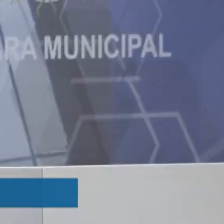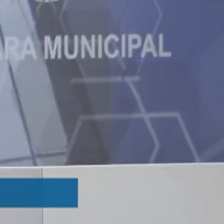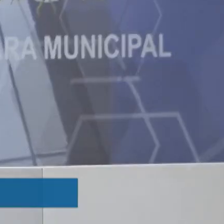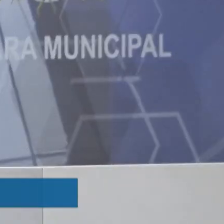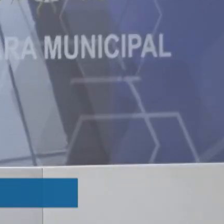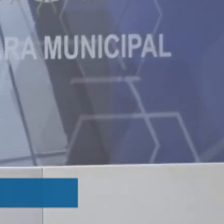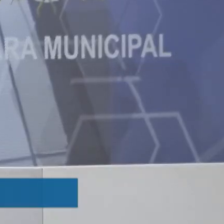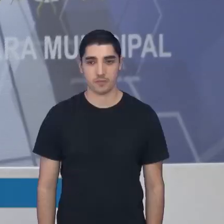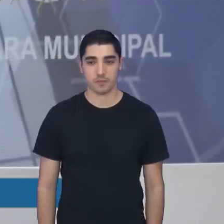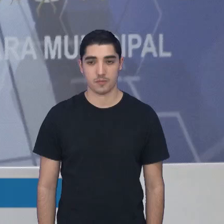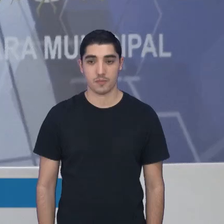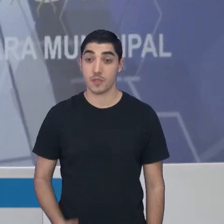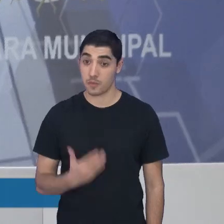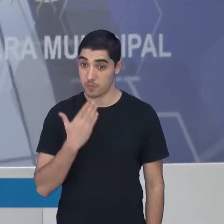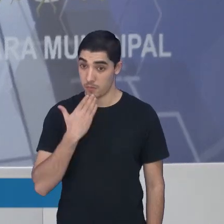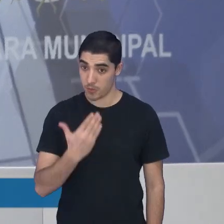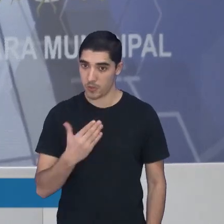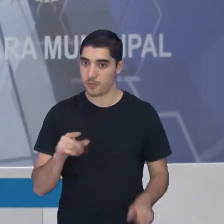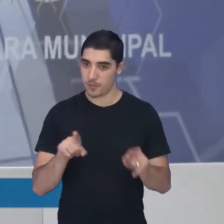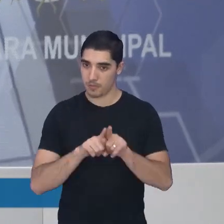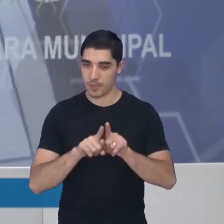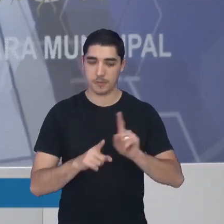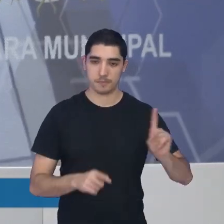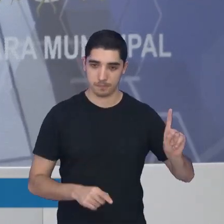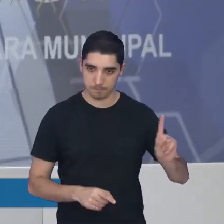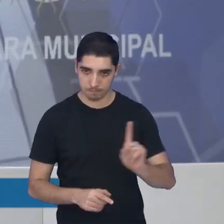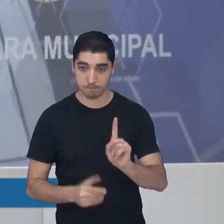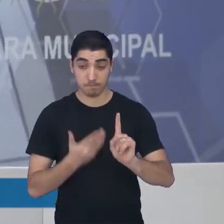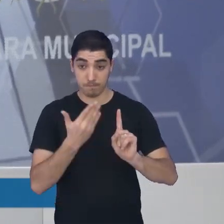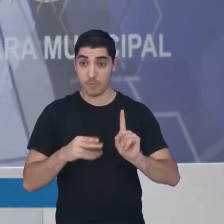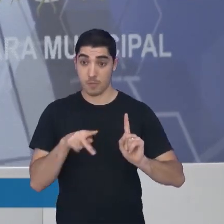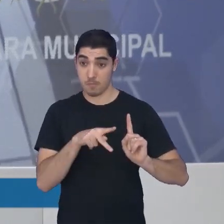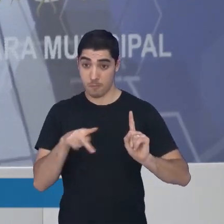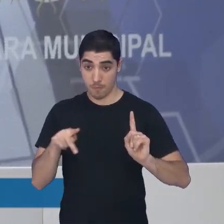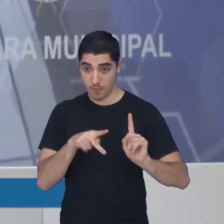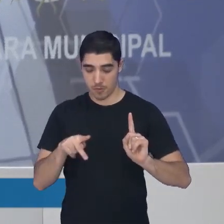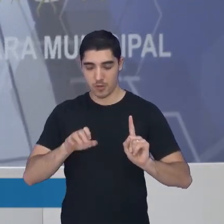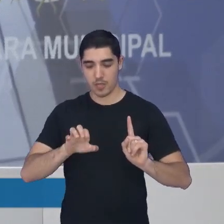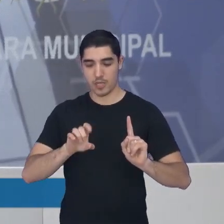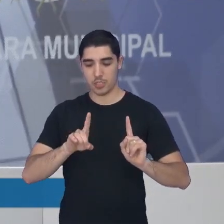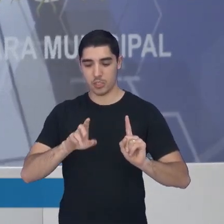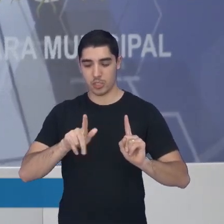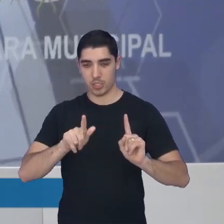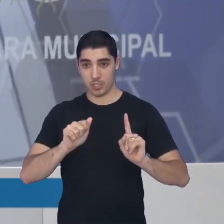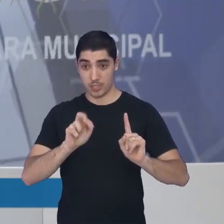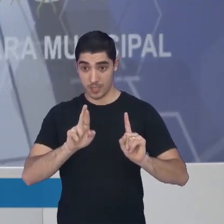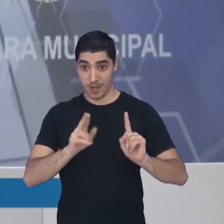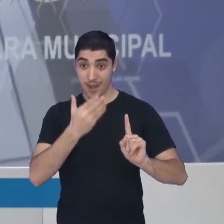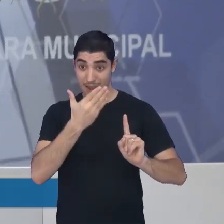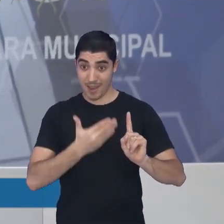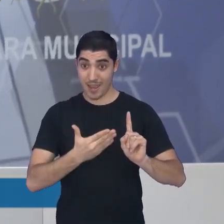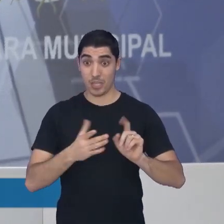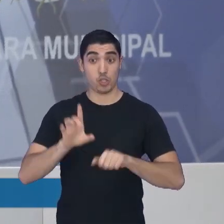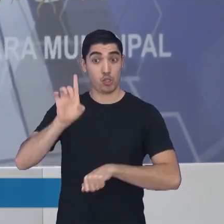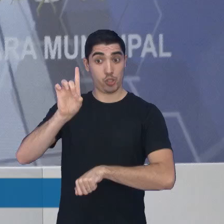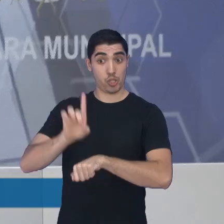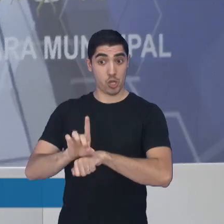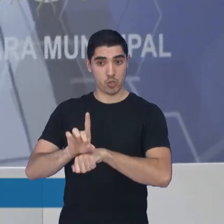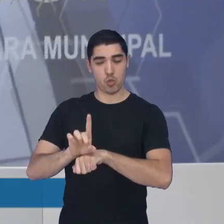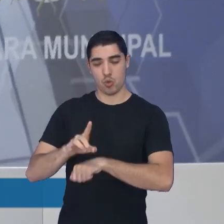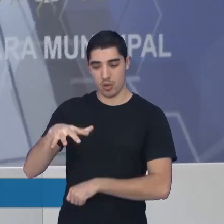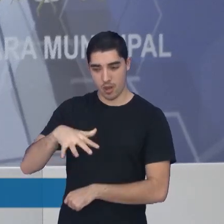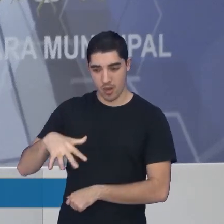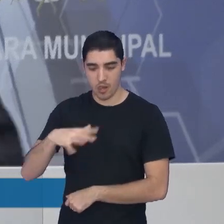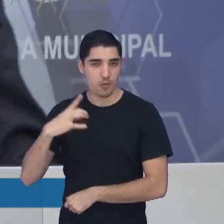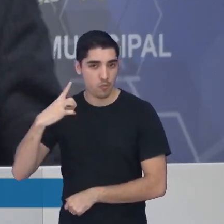Chamamos agora para compor a mesa diretora o professor doutor Edgar Solano, diretor da Faculdade de Direito da